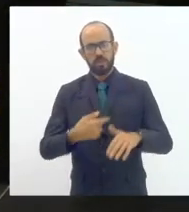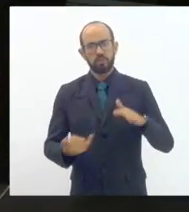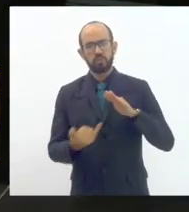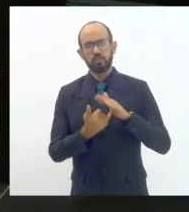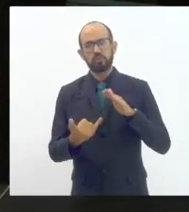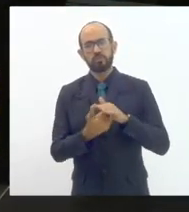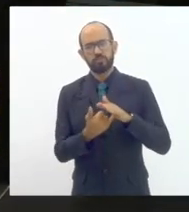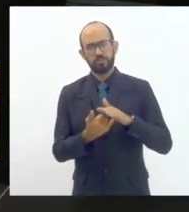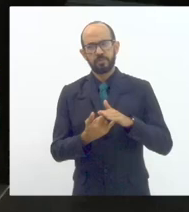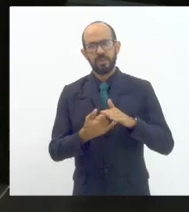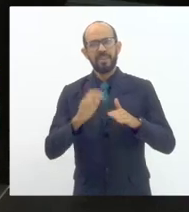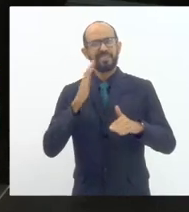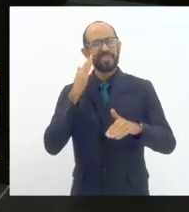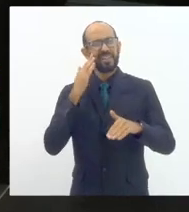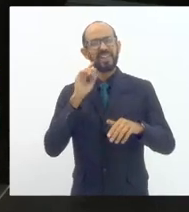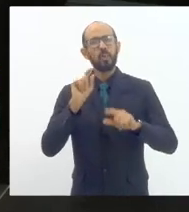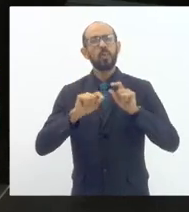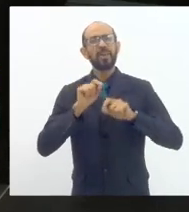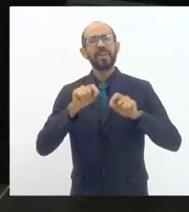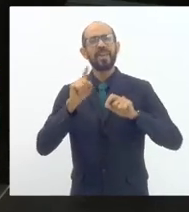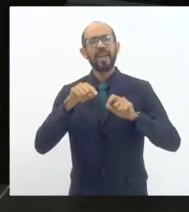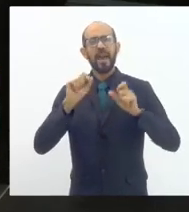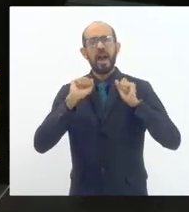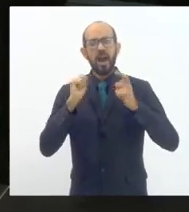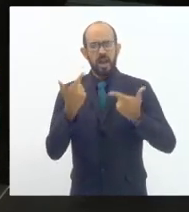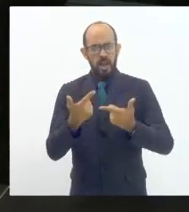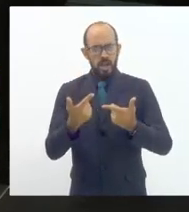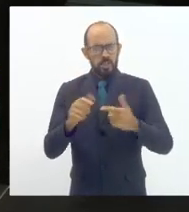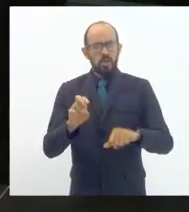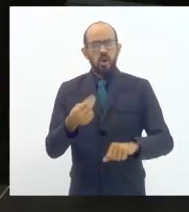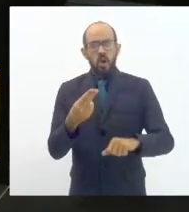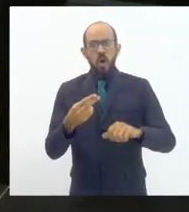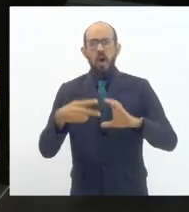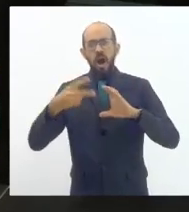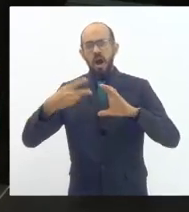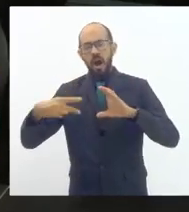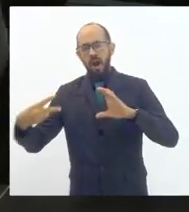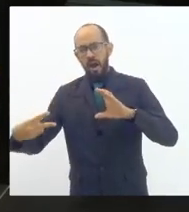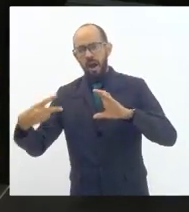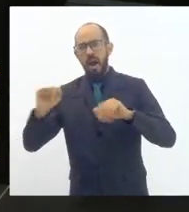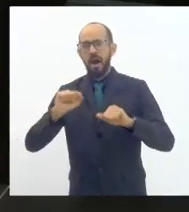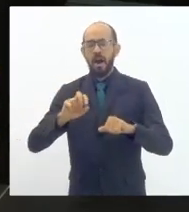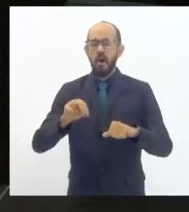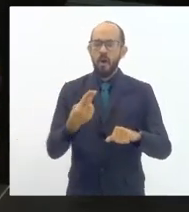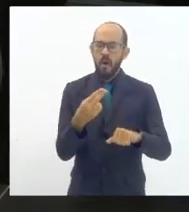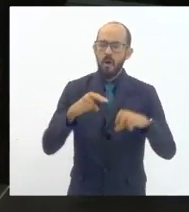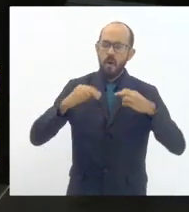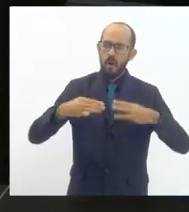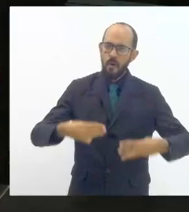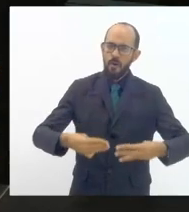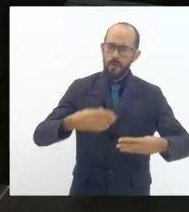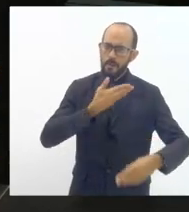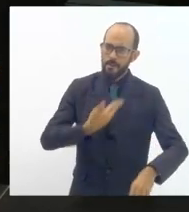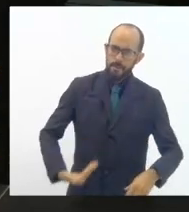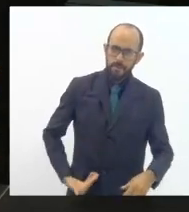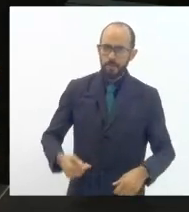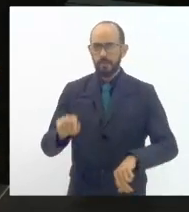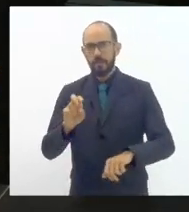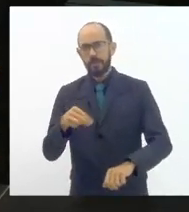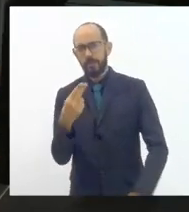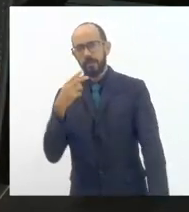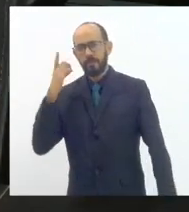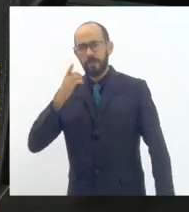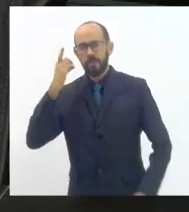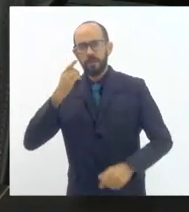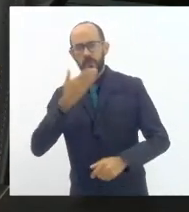faz uma Assembleia Legislativa, saber o que, que faz uma Câmara de Vereadores, o que, que faz o Ministério Público, o que faz uma Defensoria Pública, qual